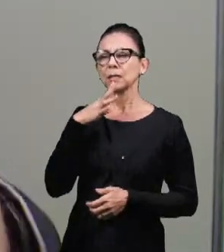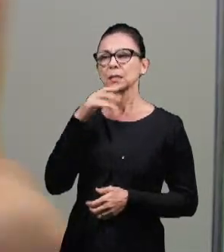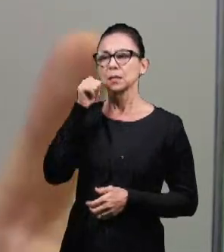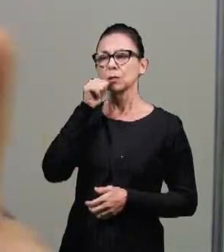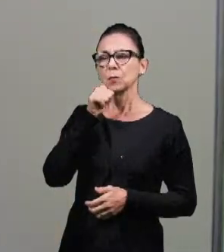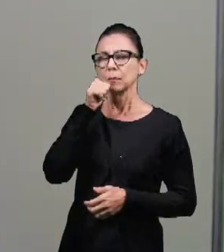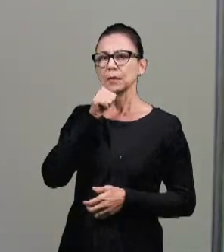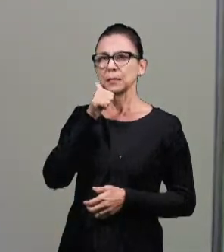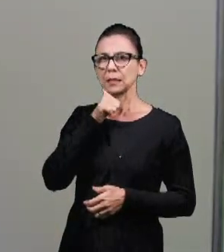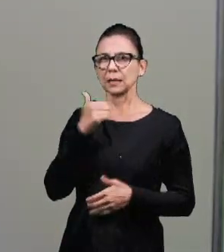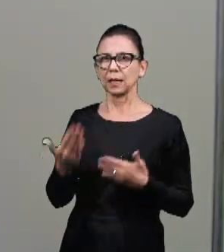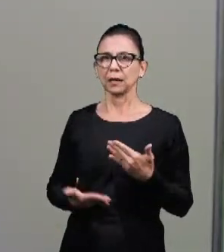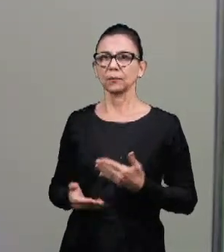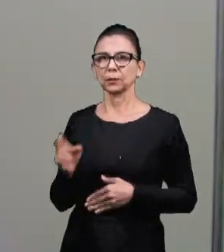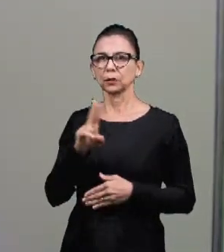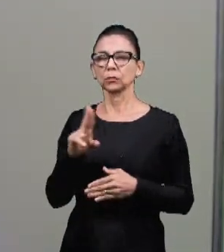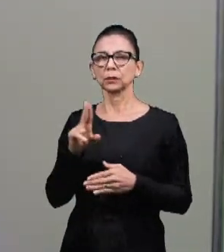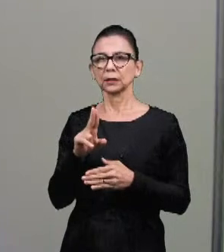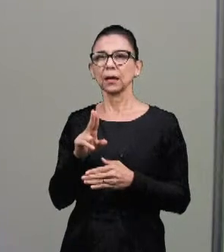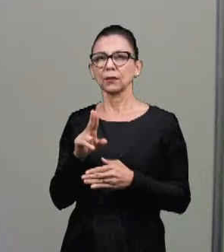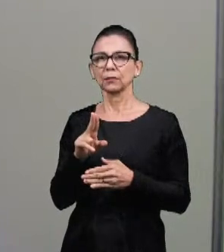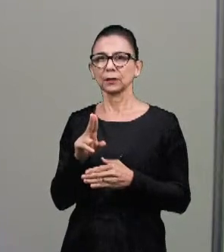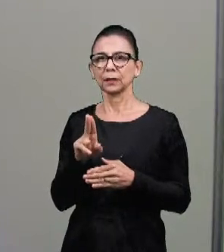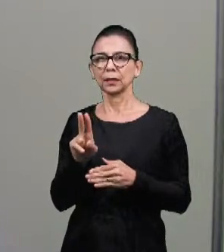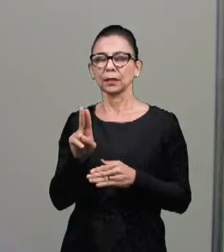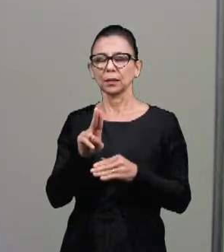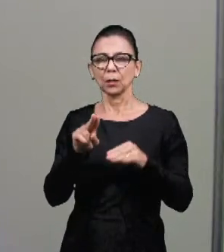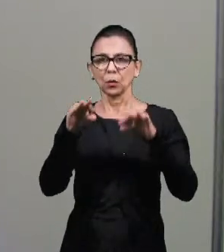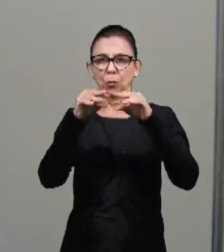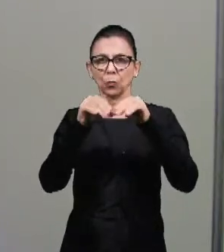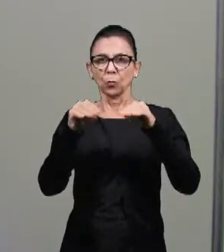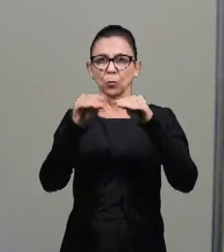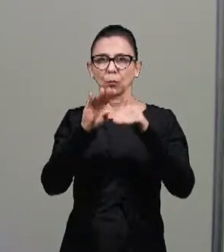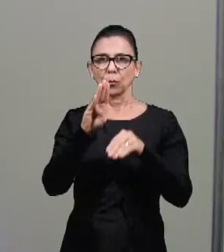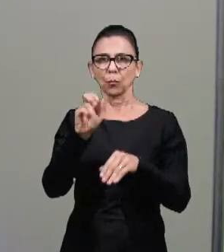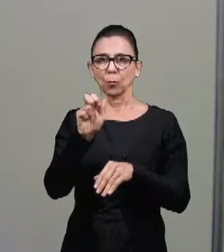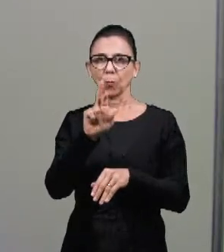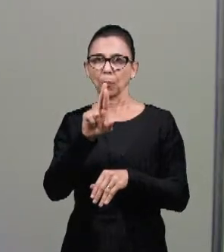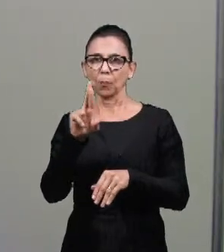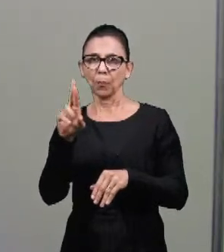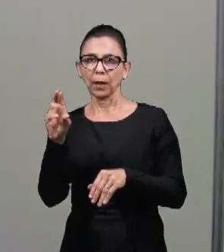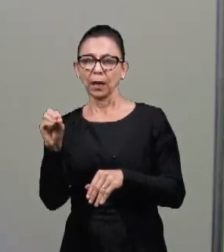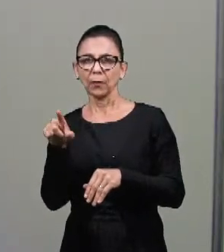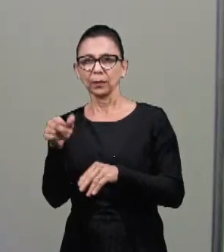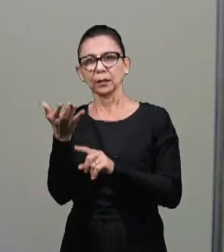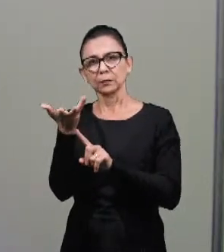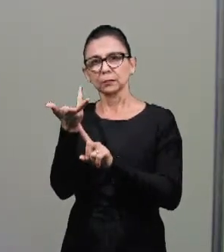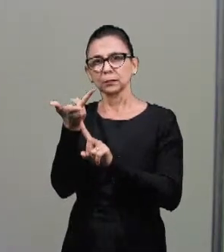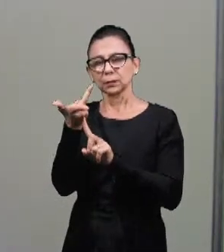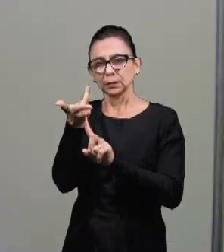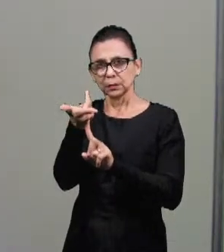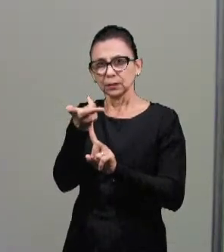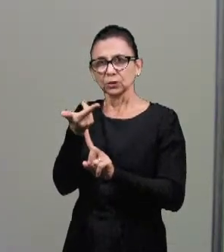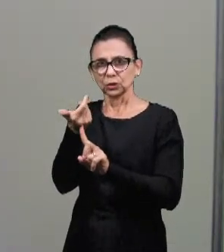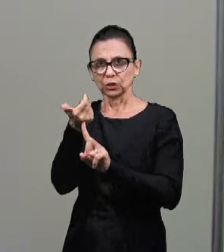artística, utilizando barro. E um dos aspectos do vaso é que quando o oleiro